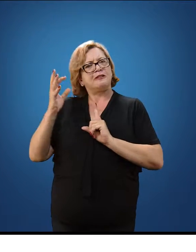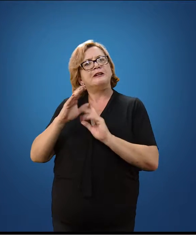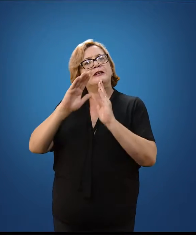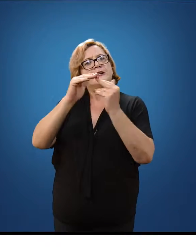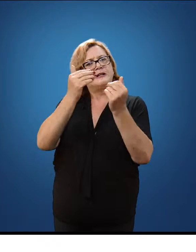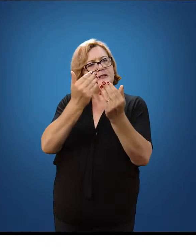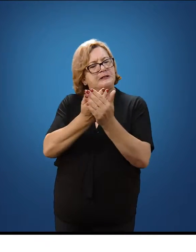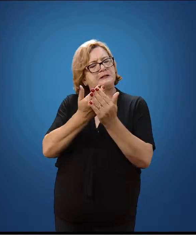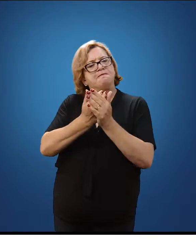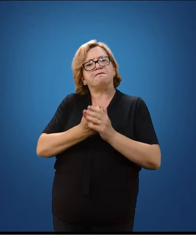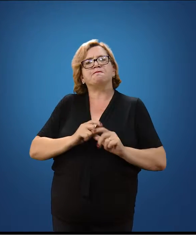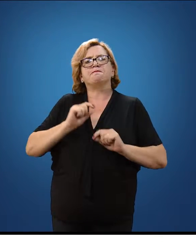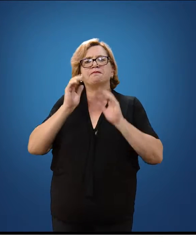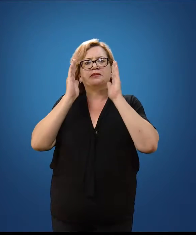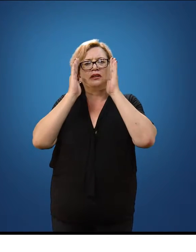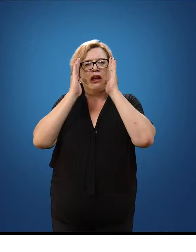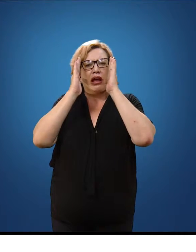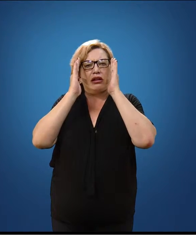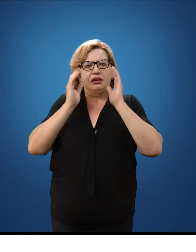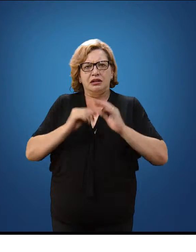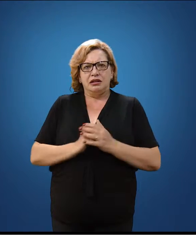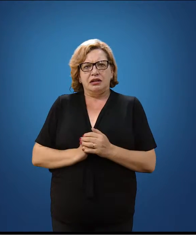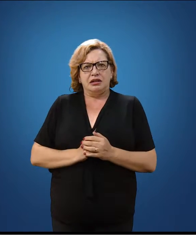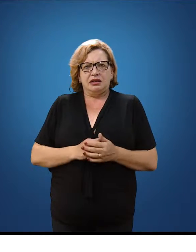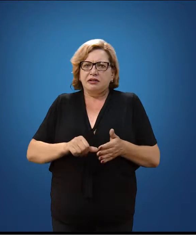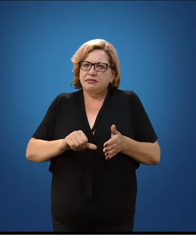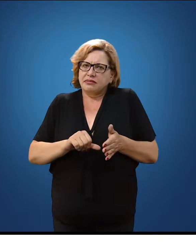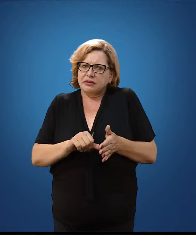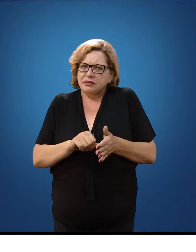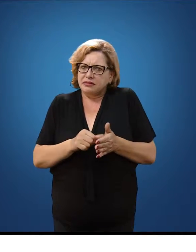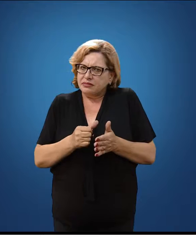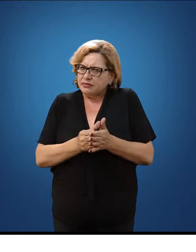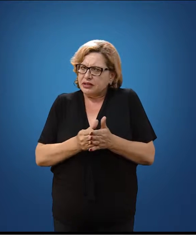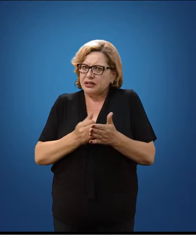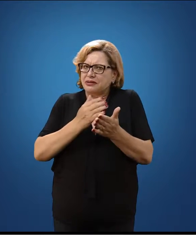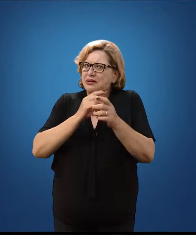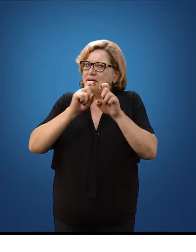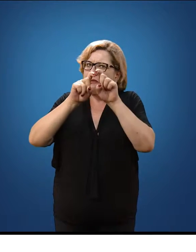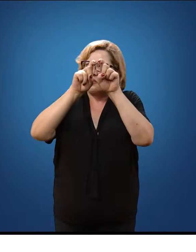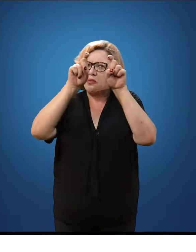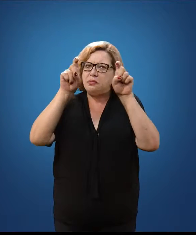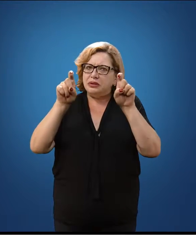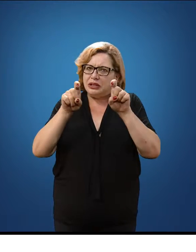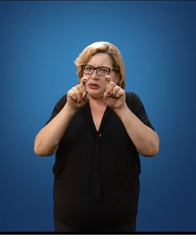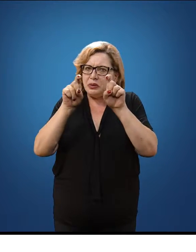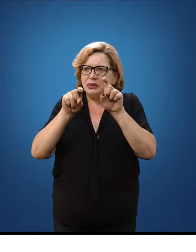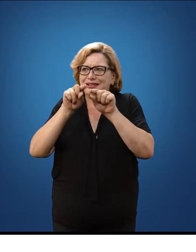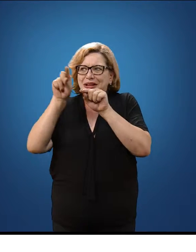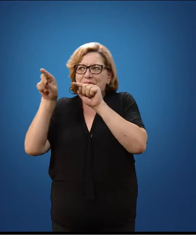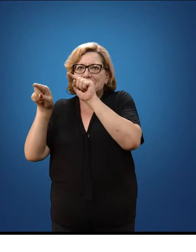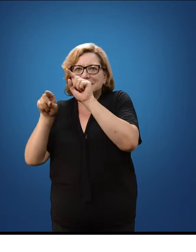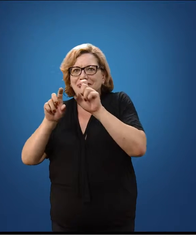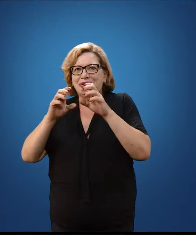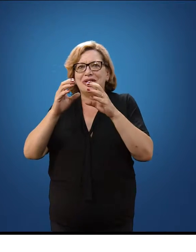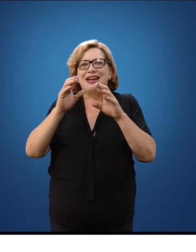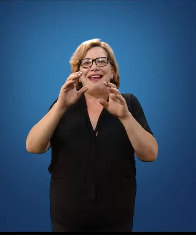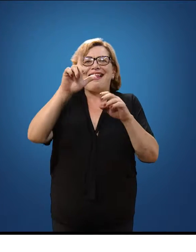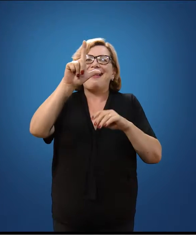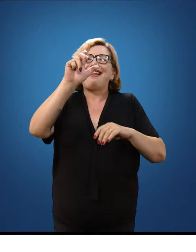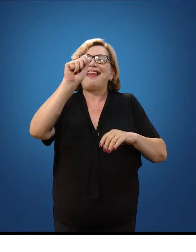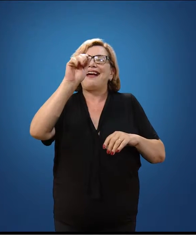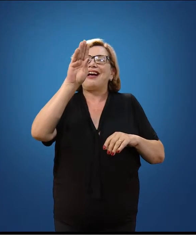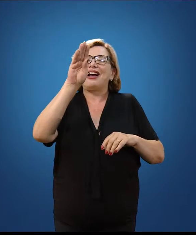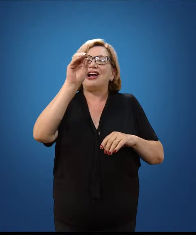aula, né? E primeiro a gente teve a entrada dos computadores em sala de aula, depois eles foram parar nos